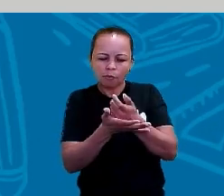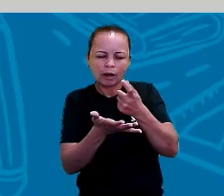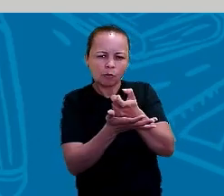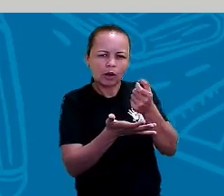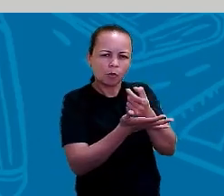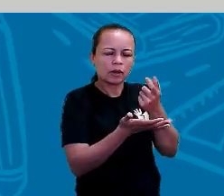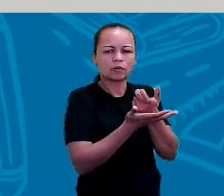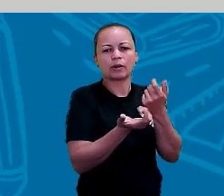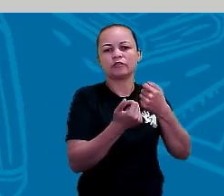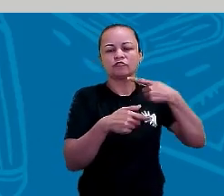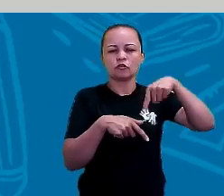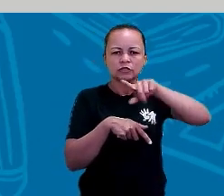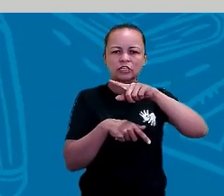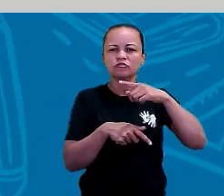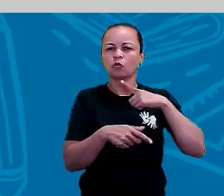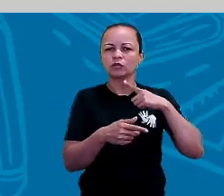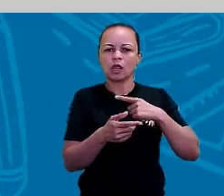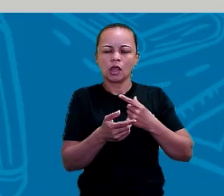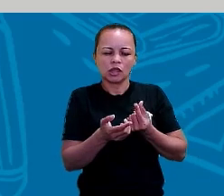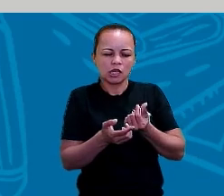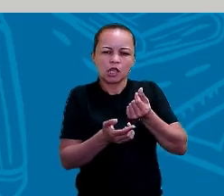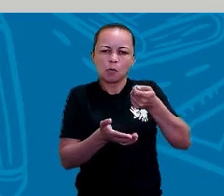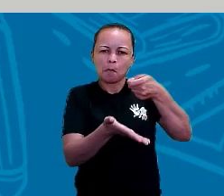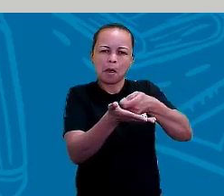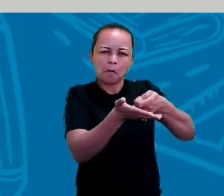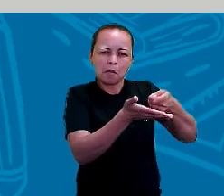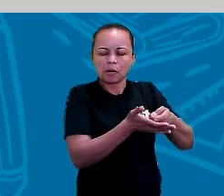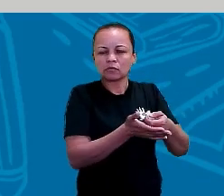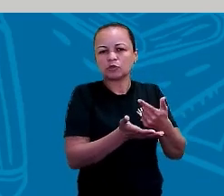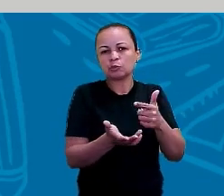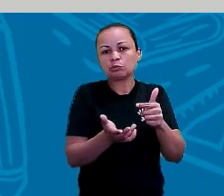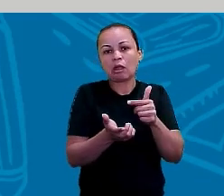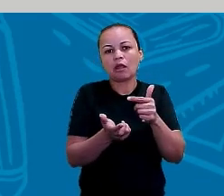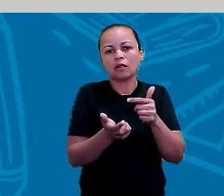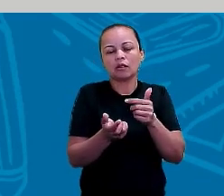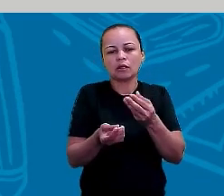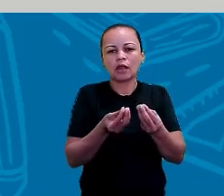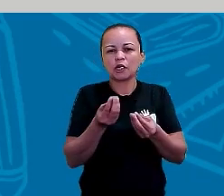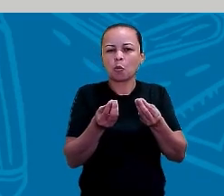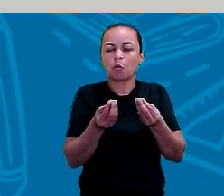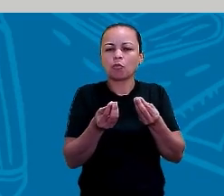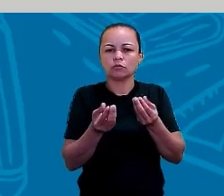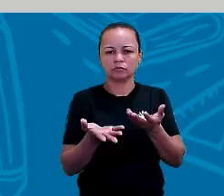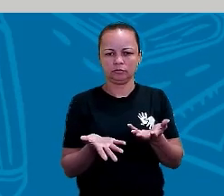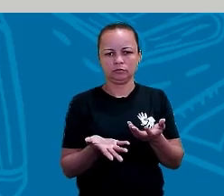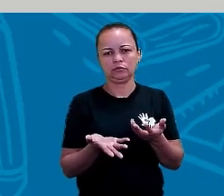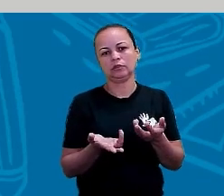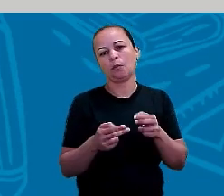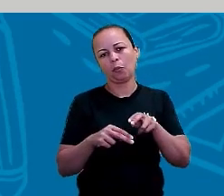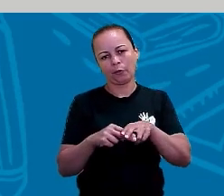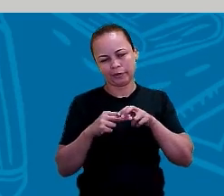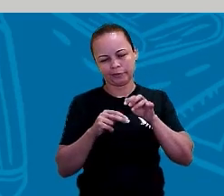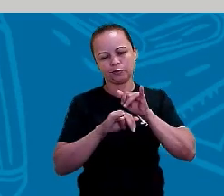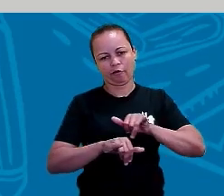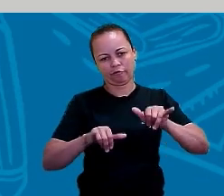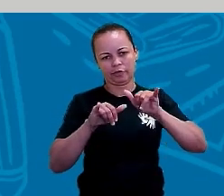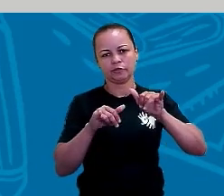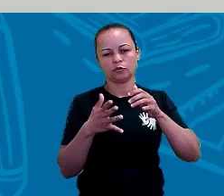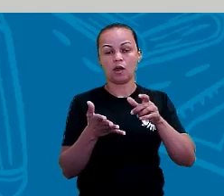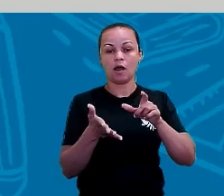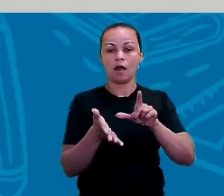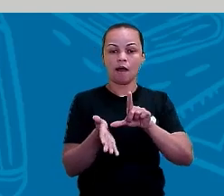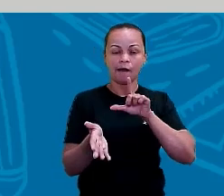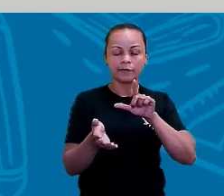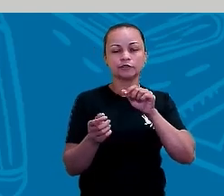acobertado de dívidas, não vai estar mais sabendo lidar com nenhuma situação. Então, por isso que eu digo, antes de você comprar